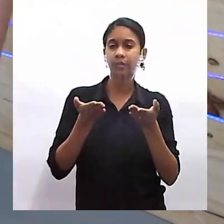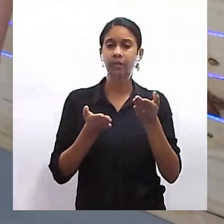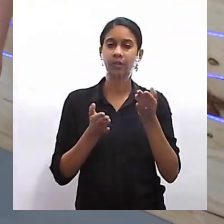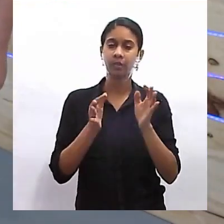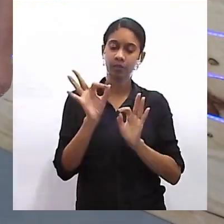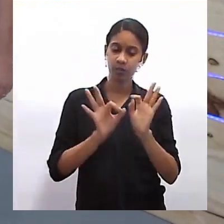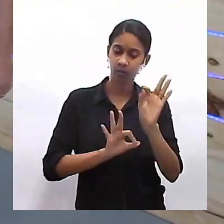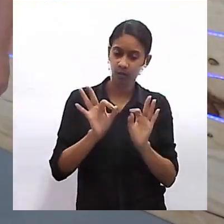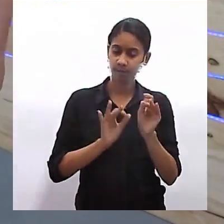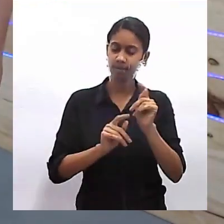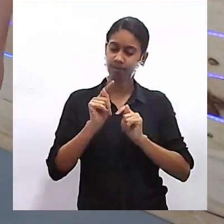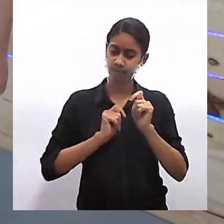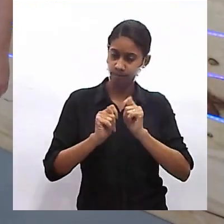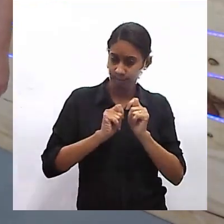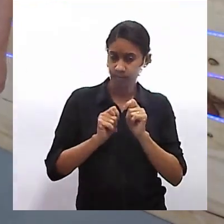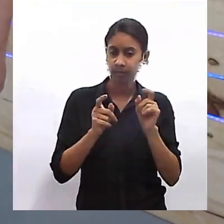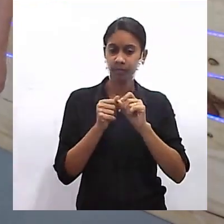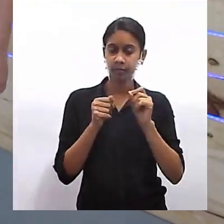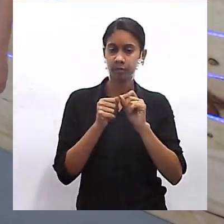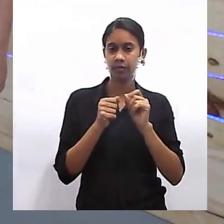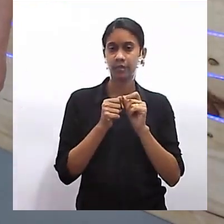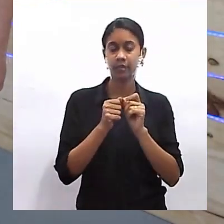nossa rentabilidade dentro da empresa.